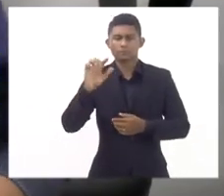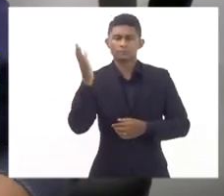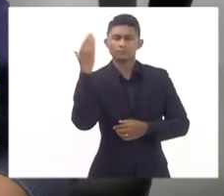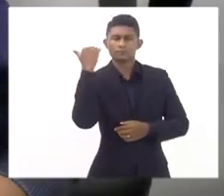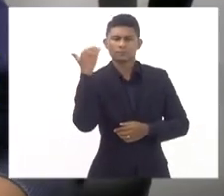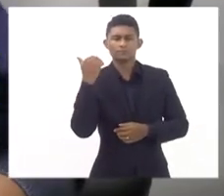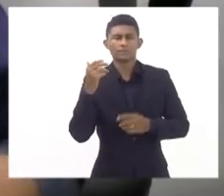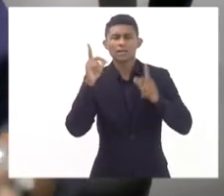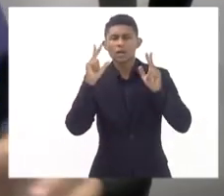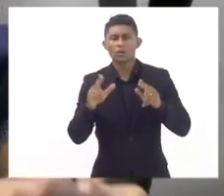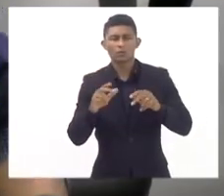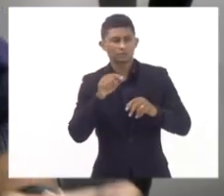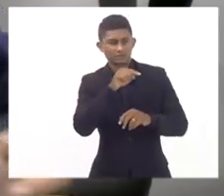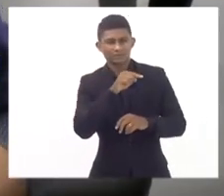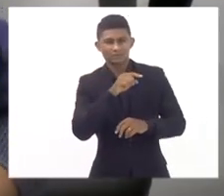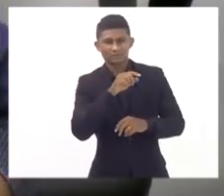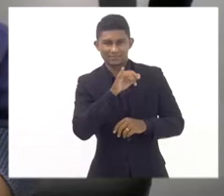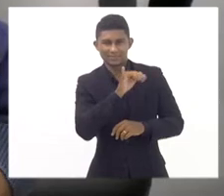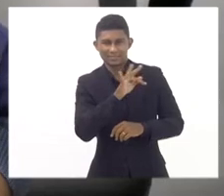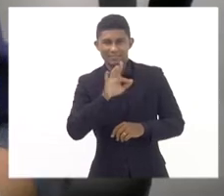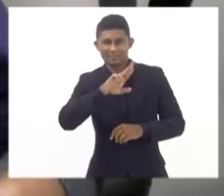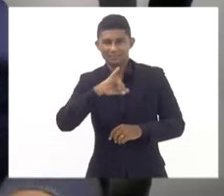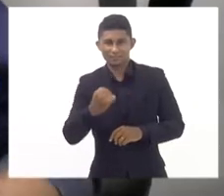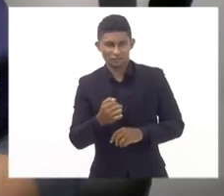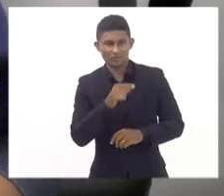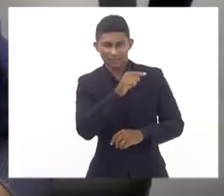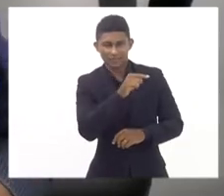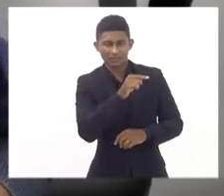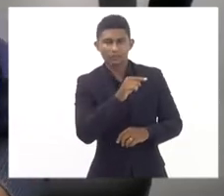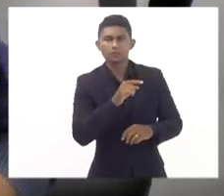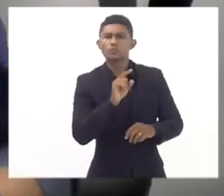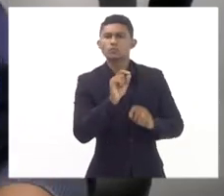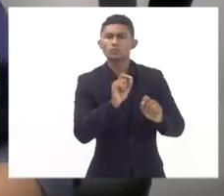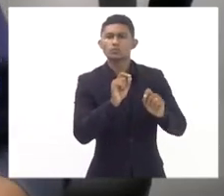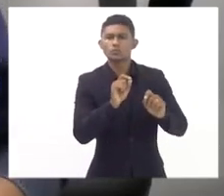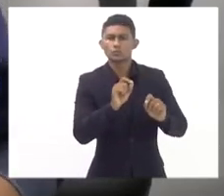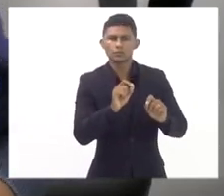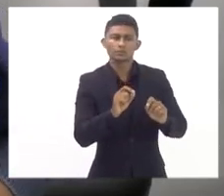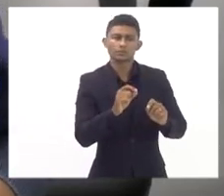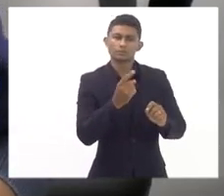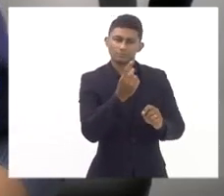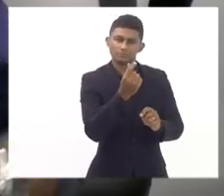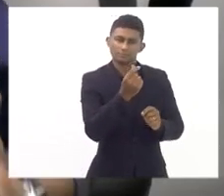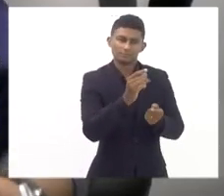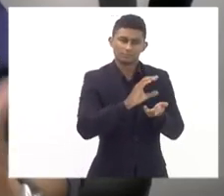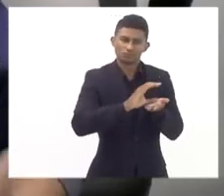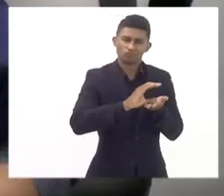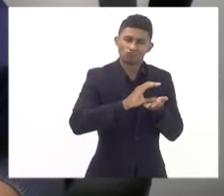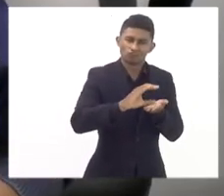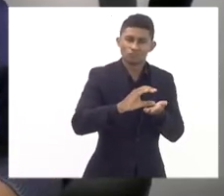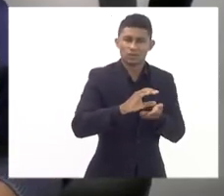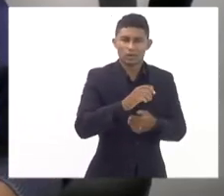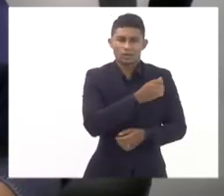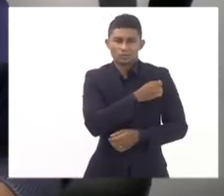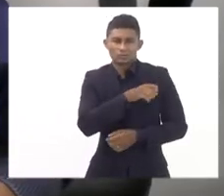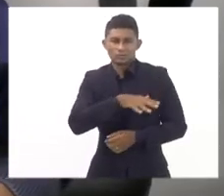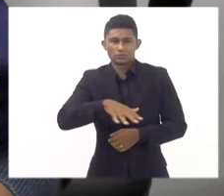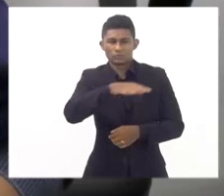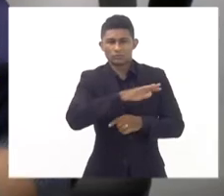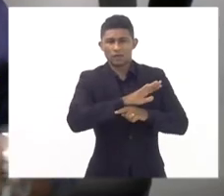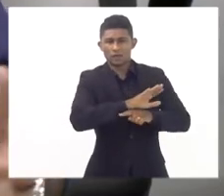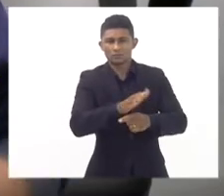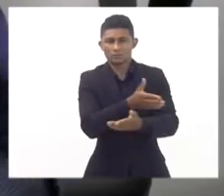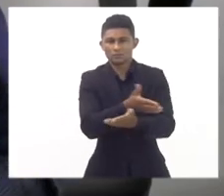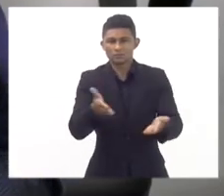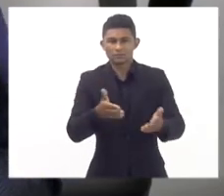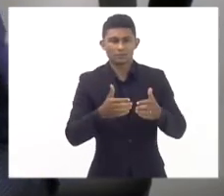IFRJ faz, que tira uma parte da assistência estudantil e joga para poder ajudar nesse custeio do transporte.